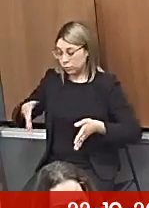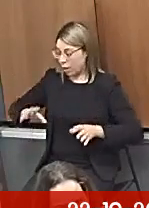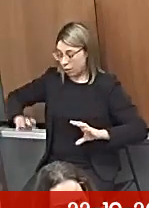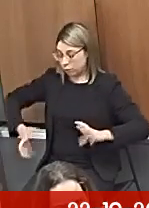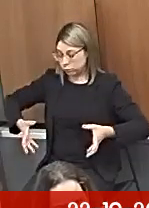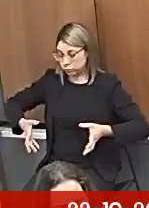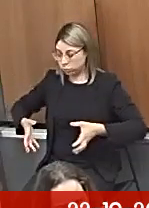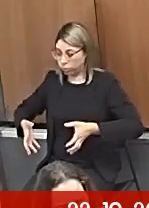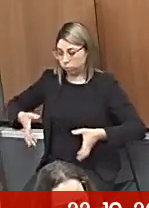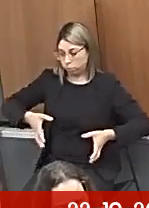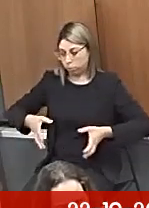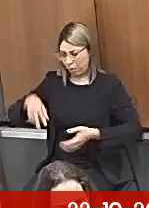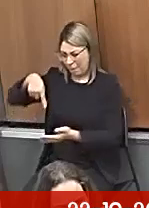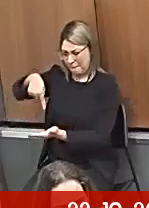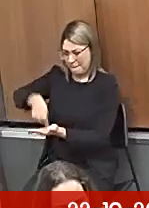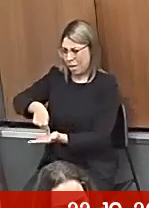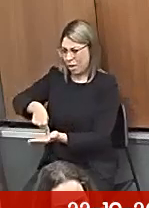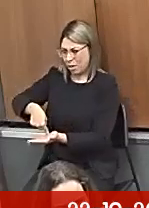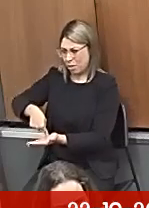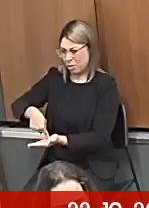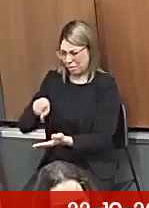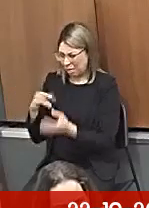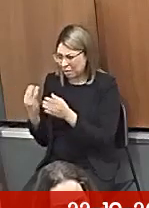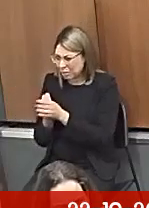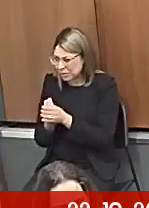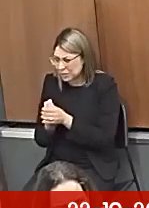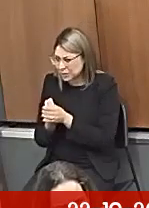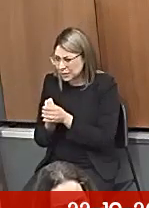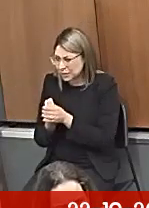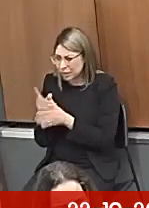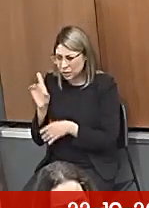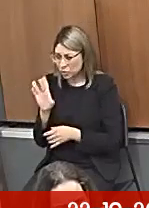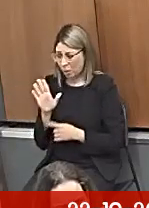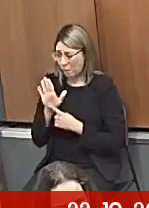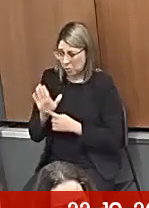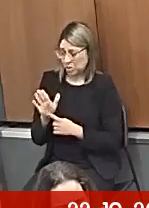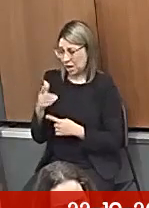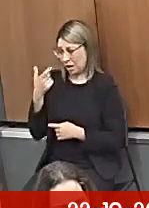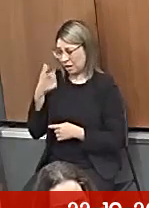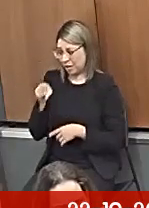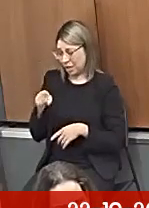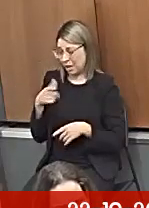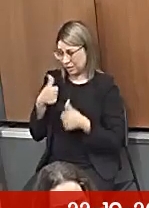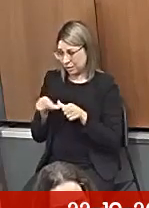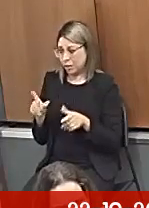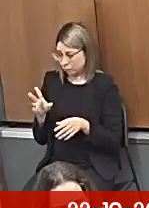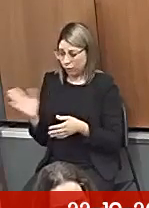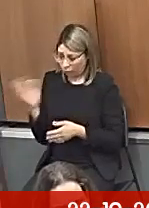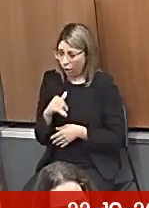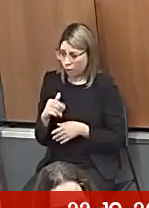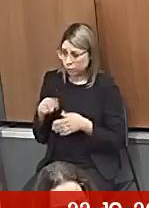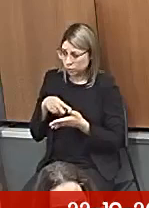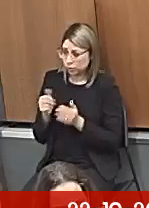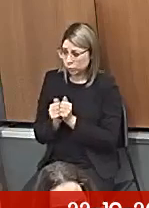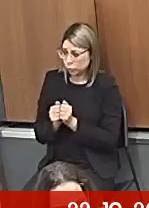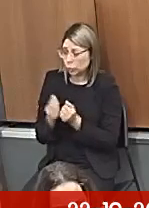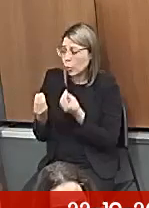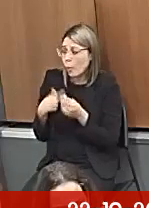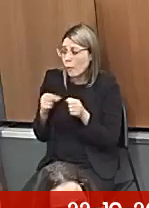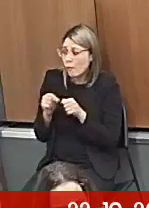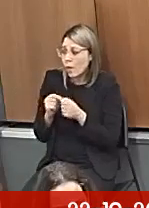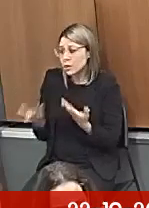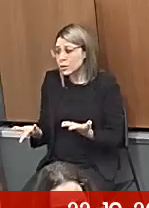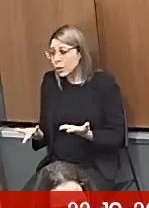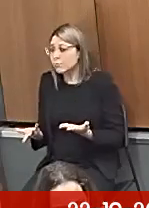meio. Ué, mas espera aí, isso é inclusão? Ele está ali para constar? Né? Então, vamos colocar ele para dançar junto. E como que eu posso